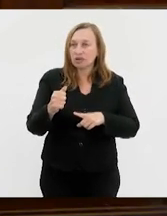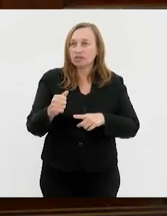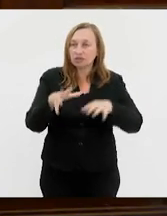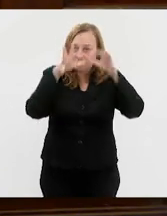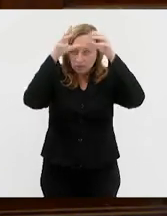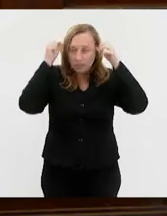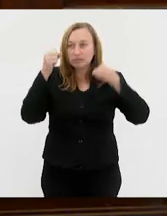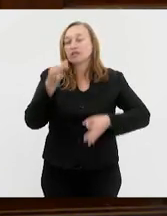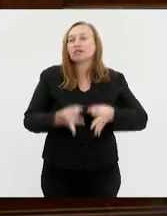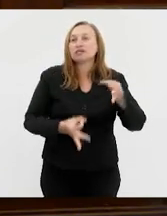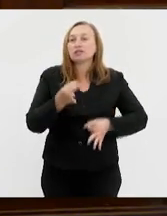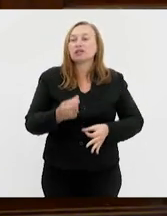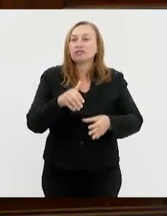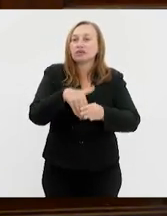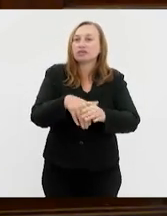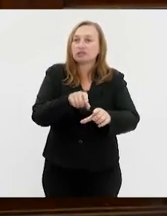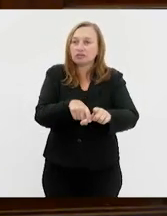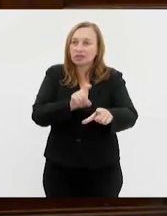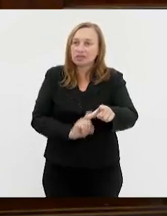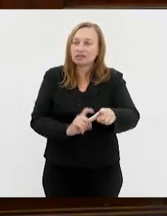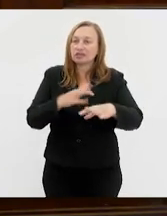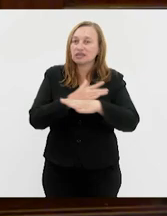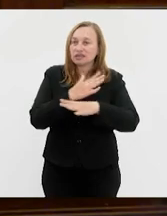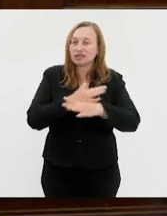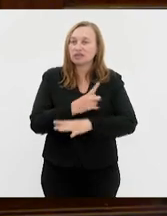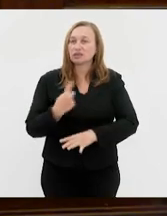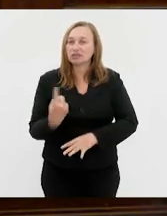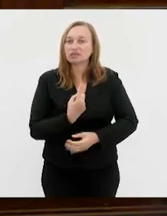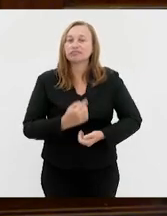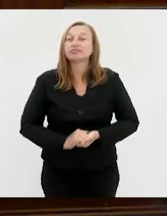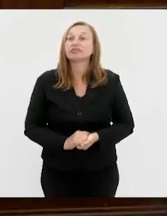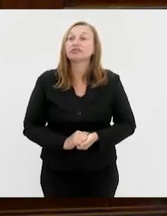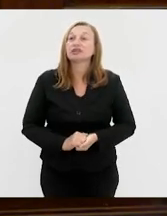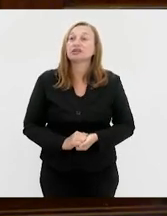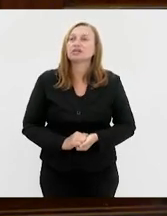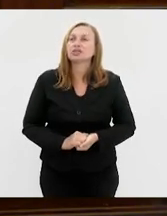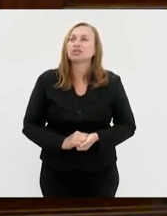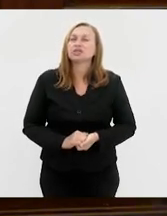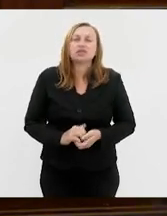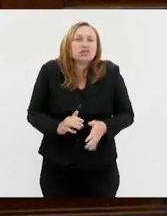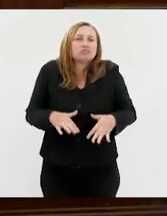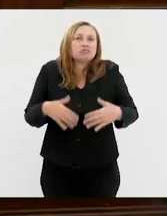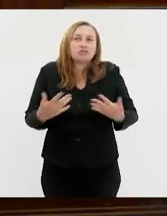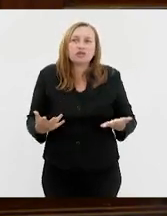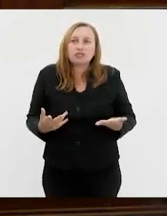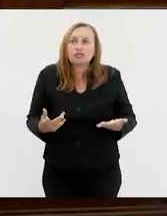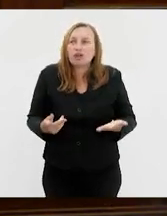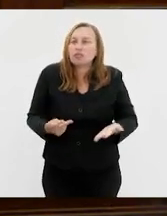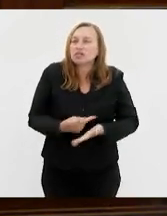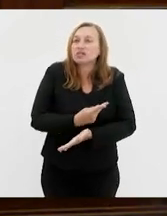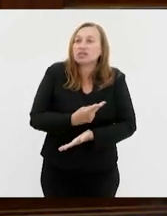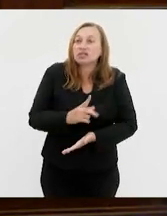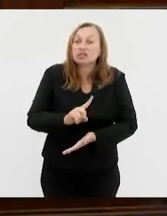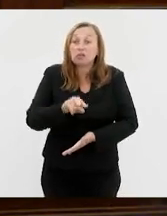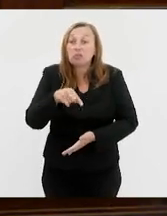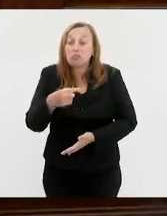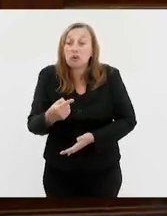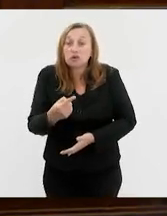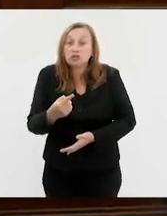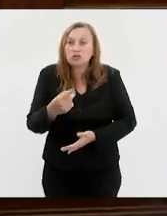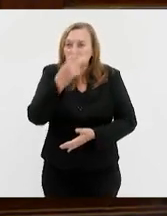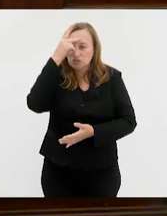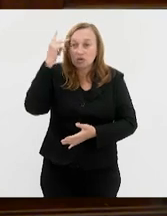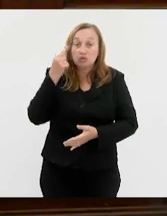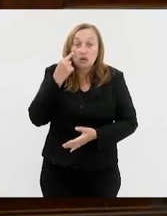Federal, a emancipação da nossa cidade. E aí o processo foi correndo, daqui, quando o pessoal viu, já